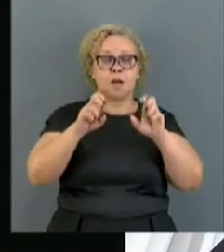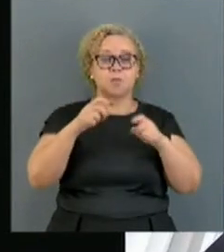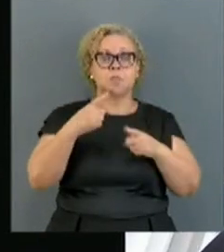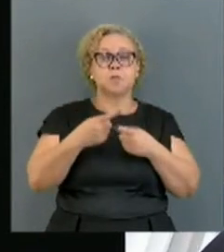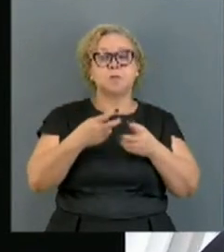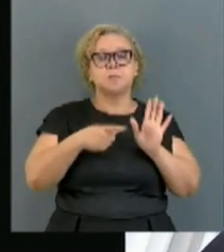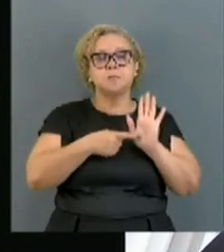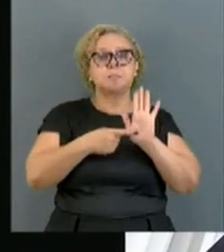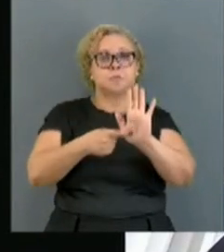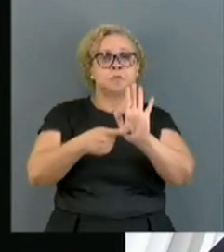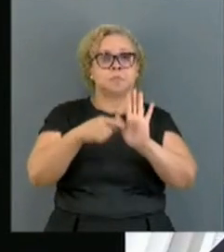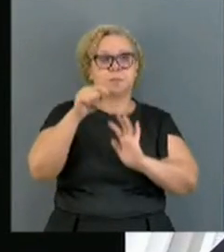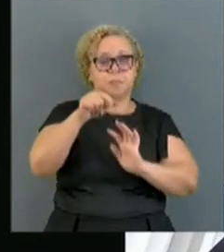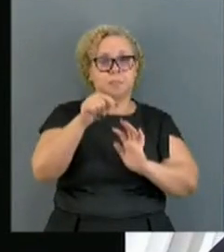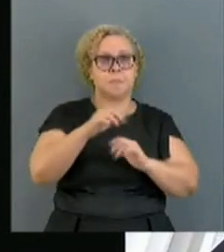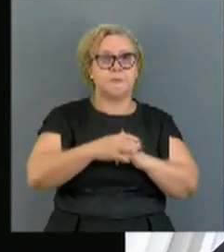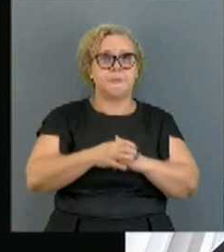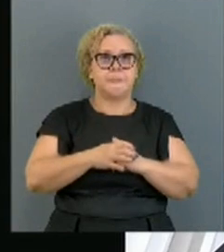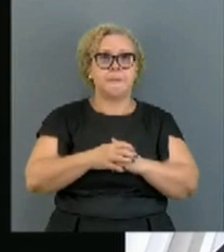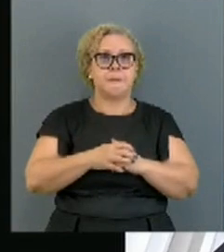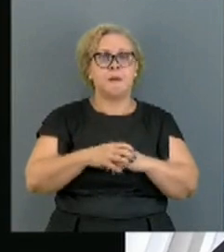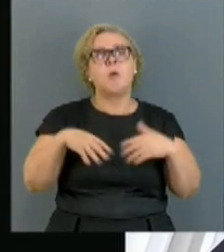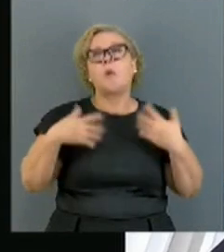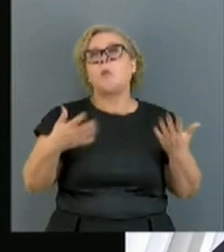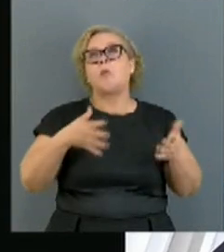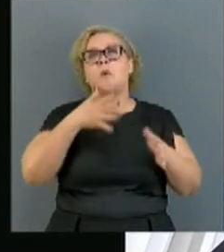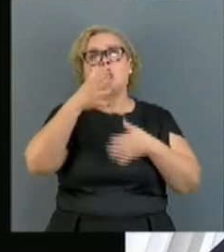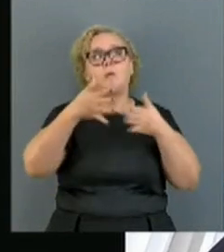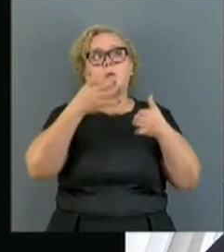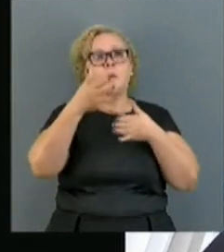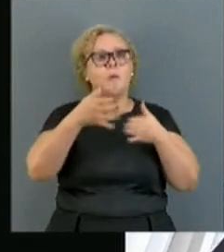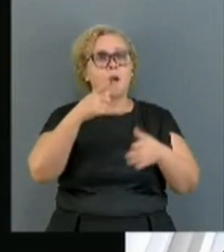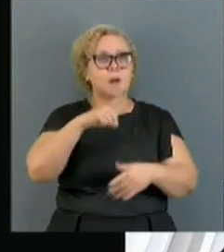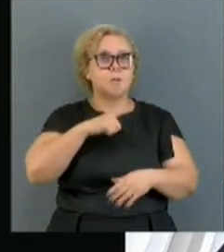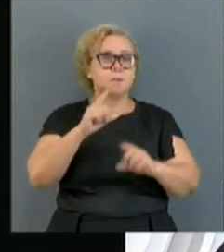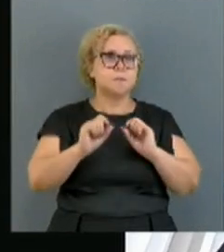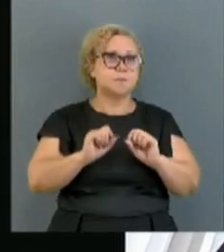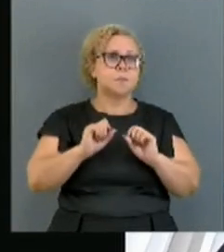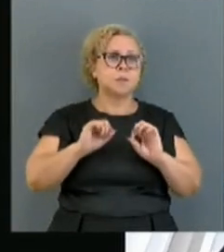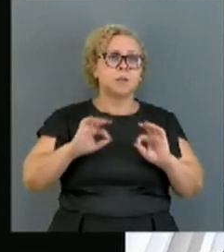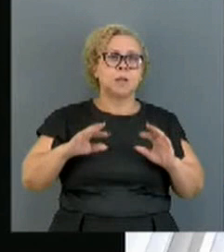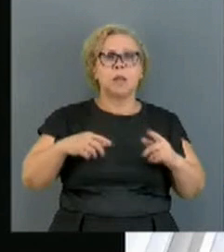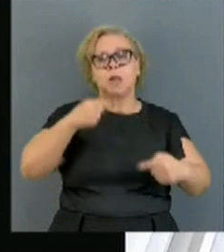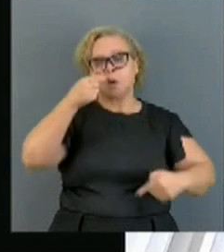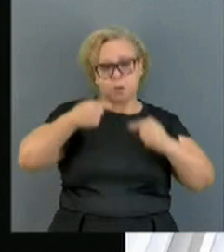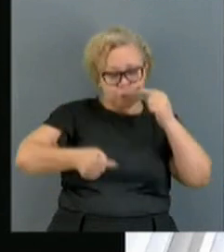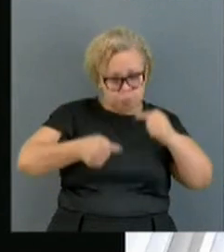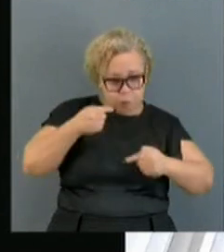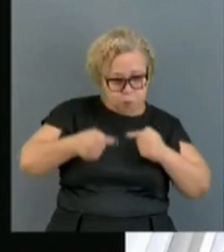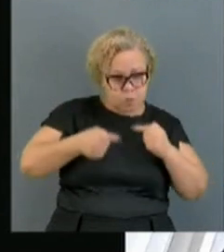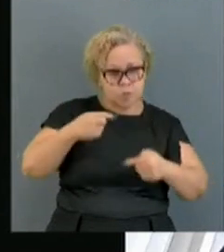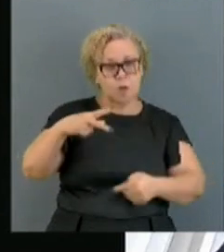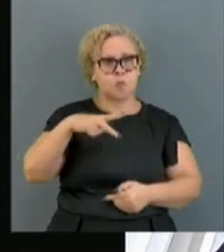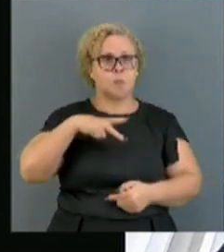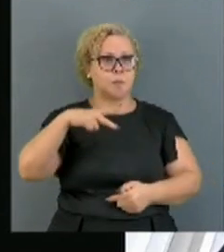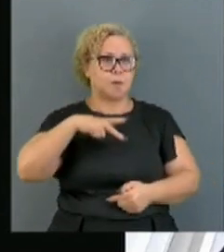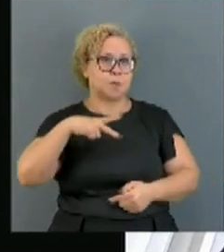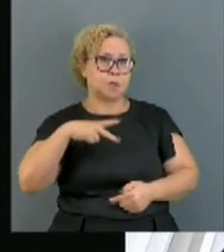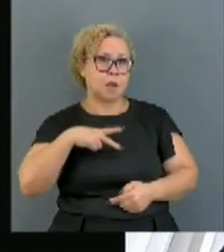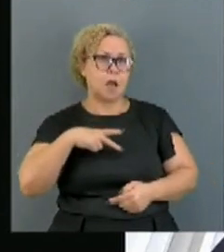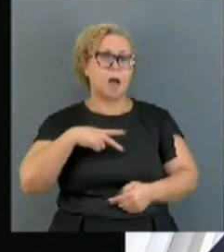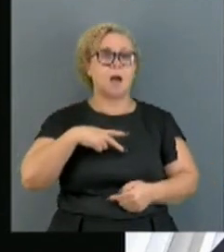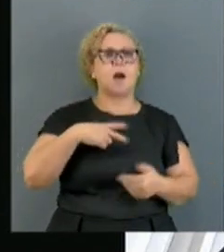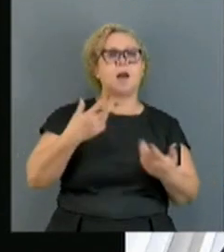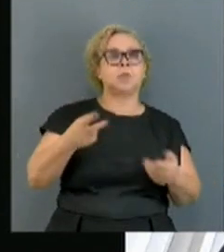fala. Vejam bem, quando nós falamos, existe toda uma discussão sobre privacidade, LGPD no